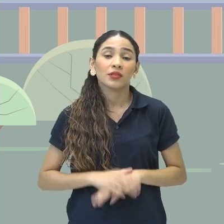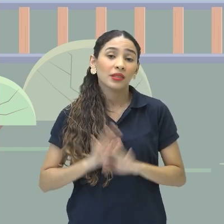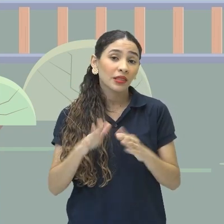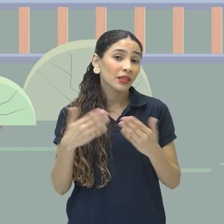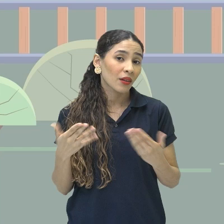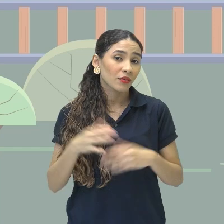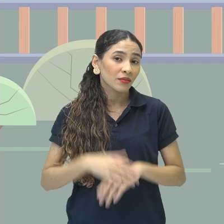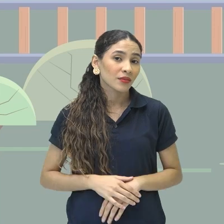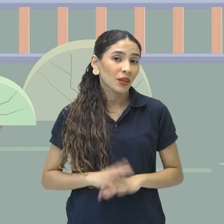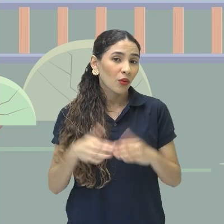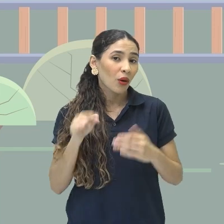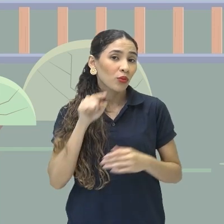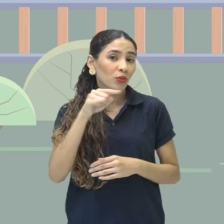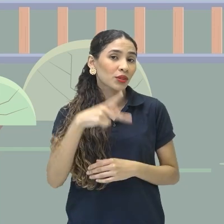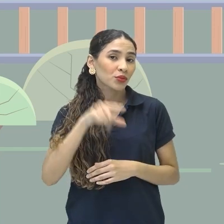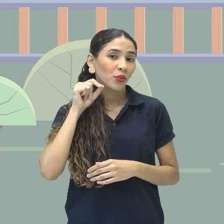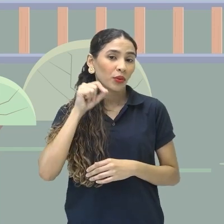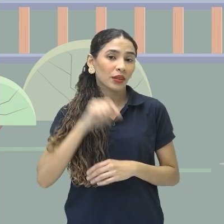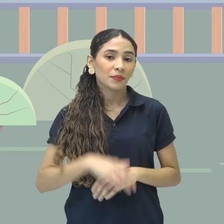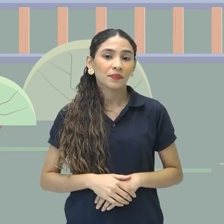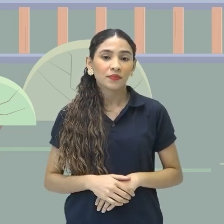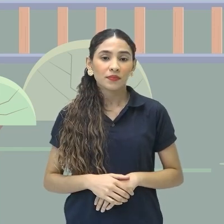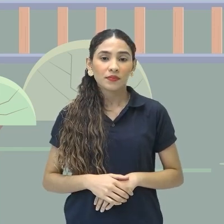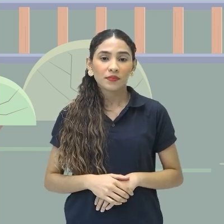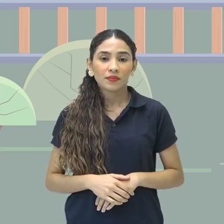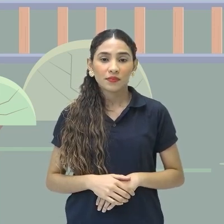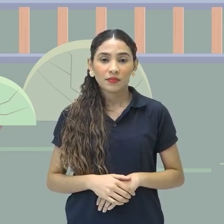aí, qual a tua escolha?